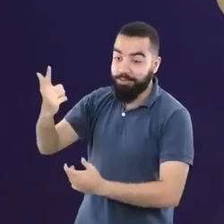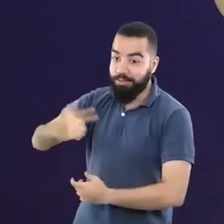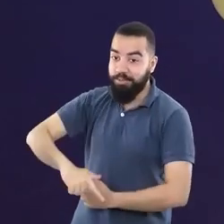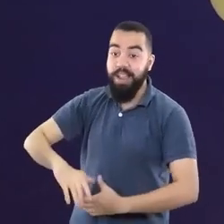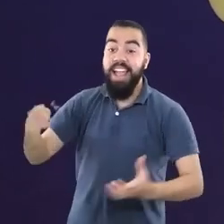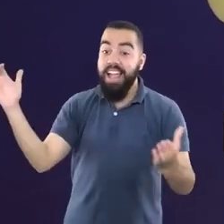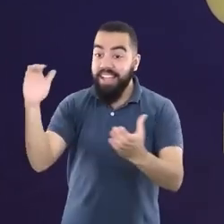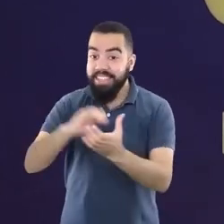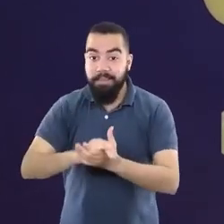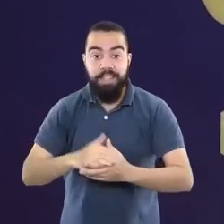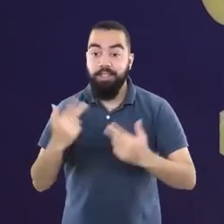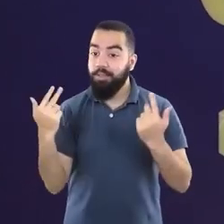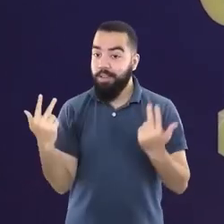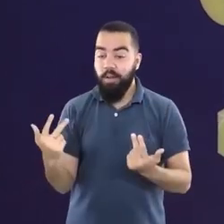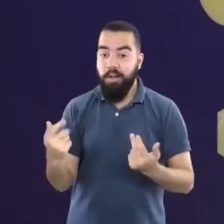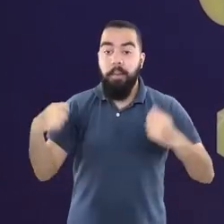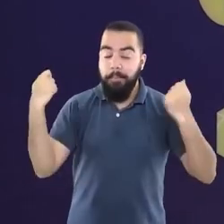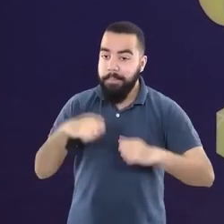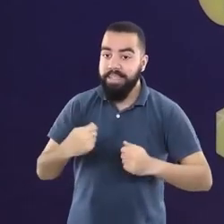dias.